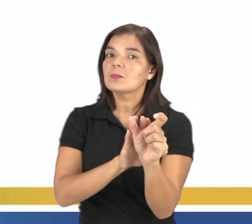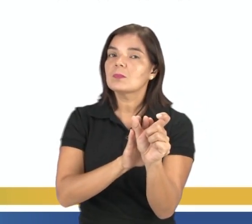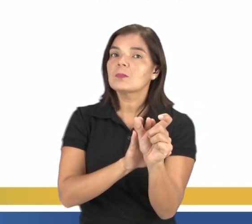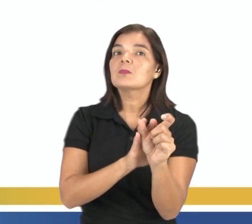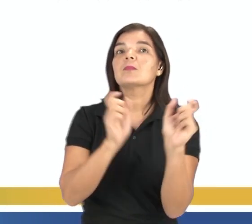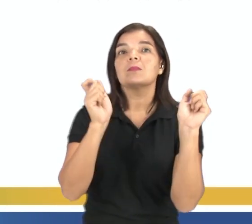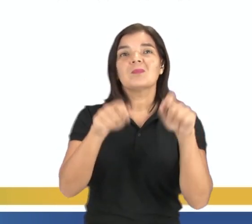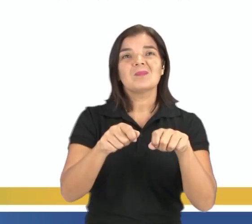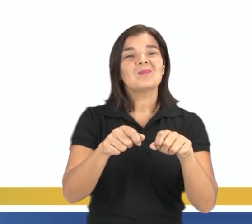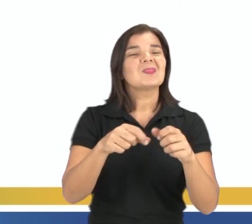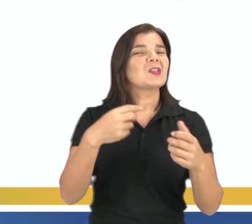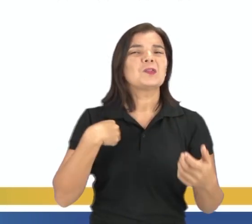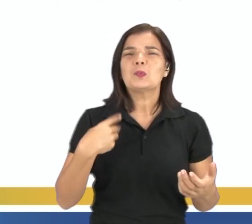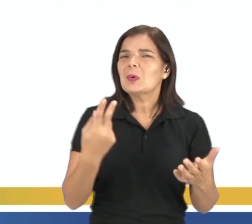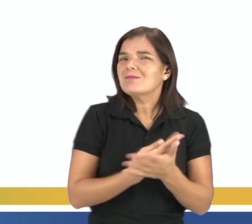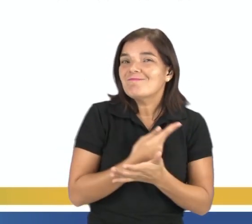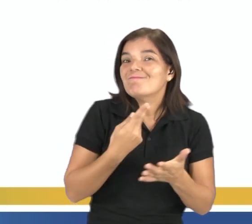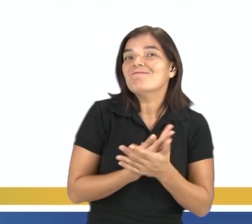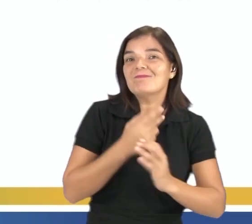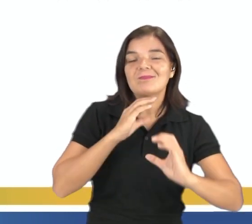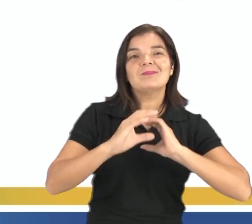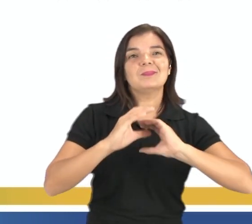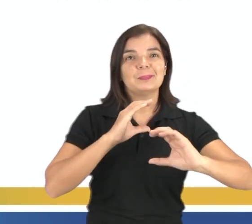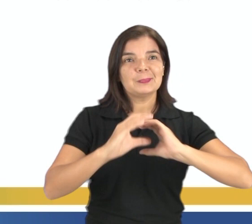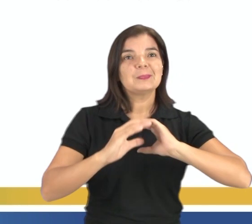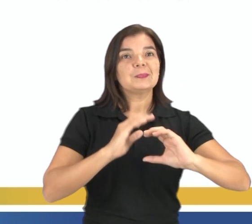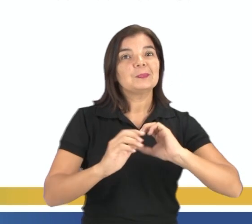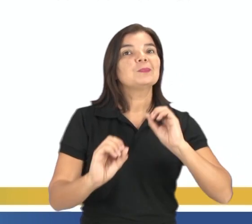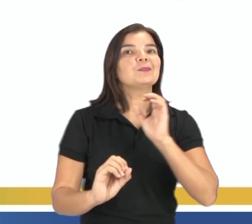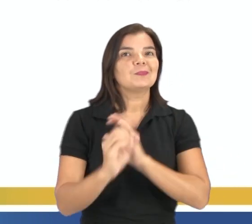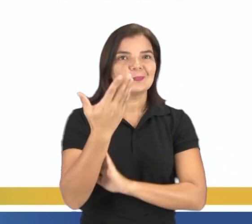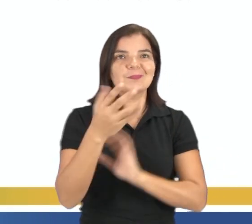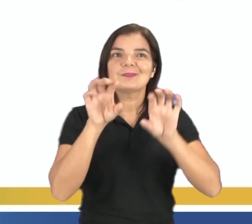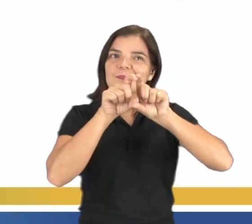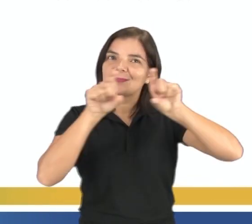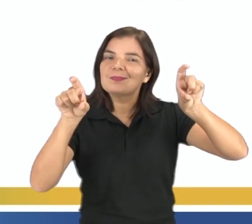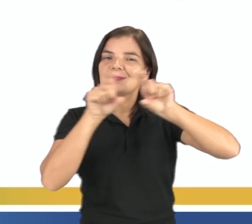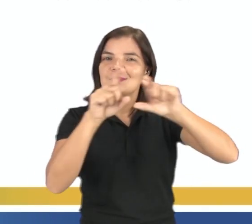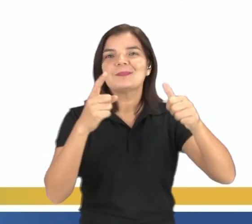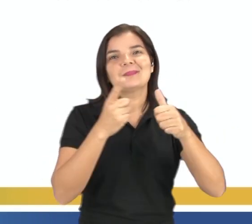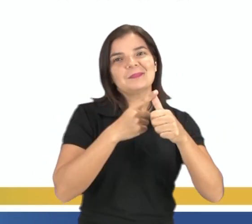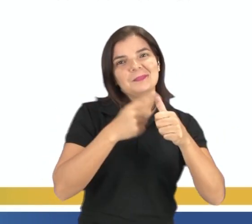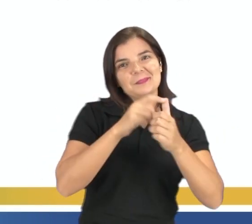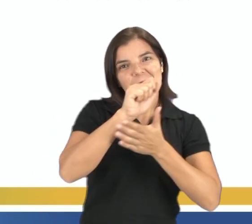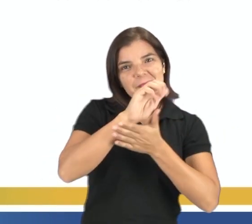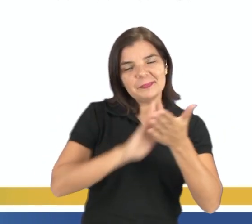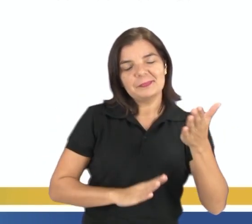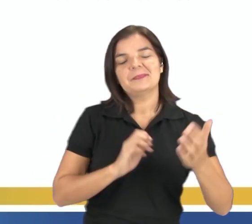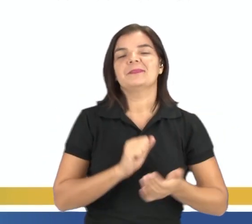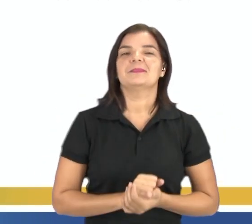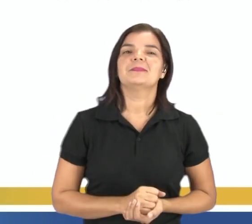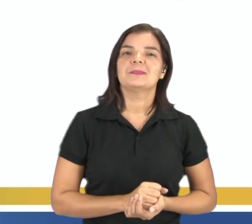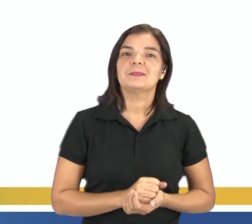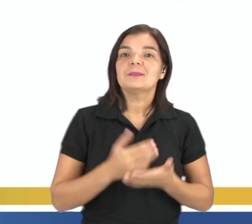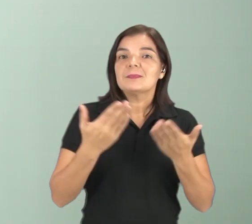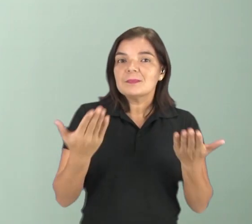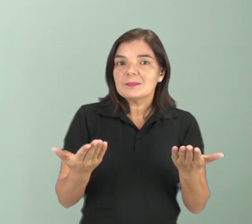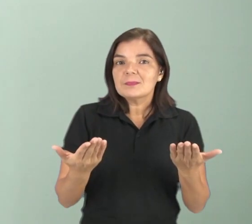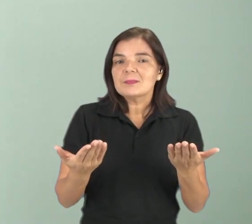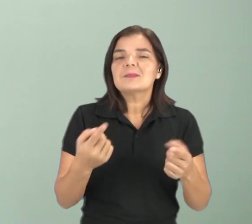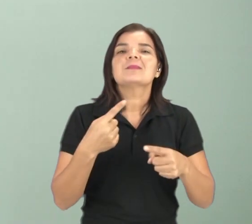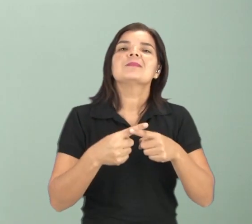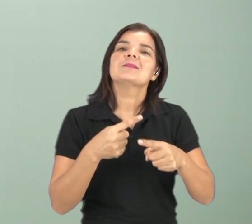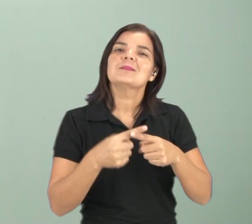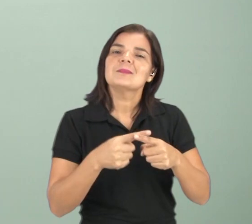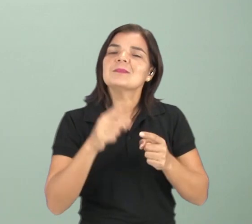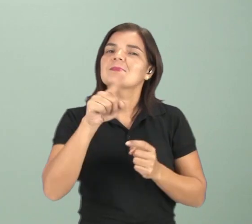conotação para que não cometamos uma falha comunicativa, como a que aconteceu na tirinha da primeira questão do exercício. Então,